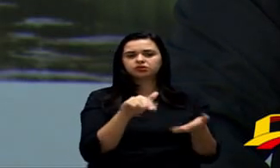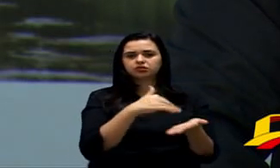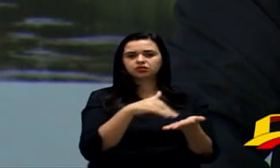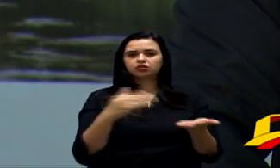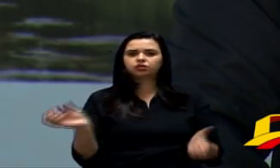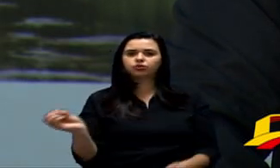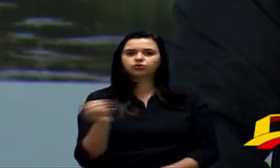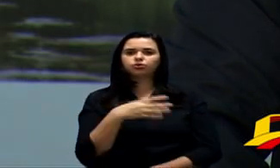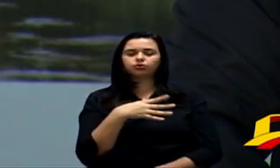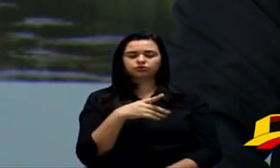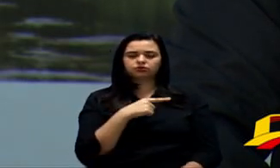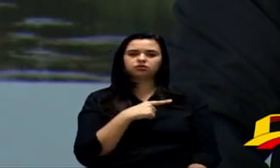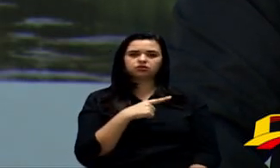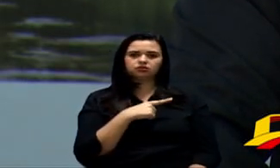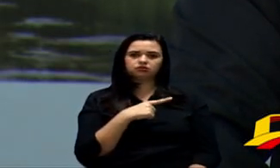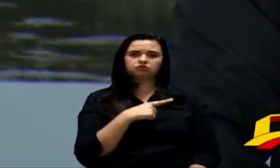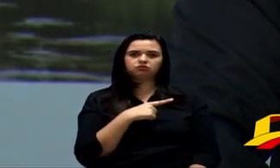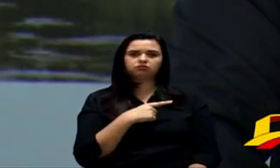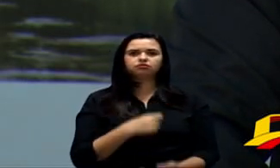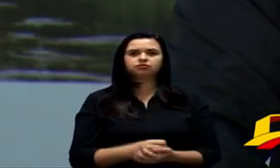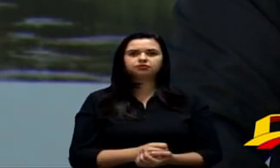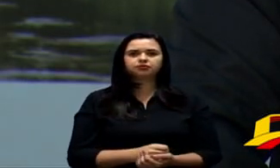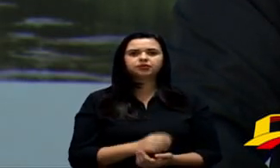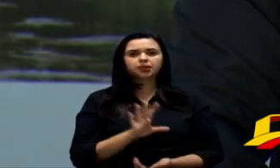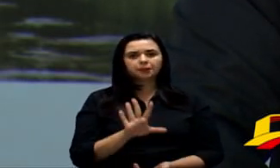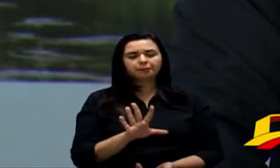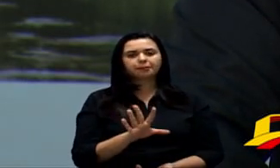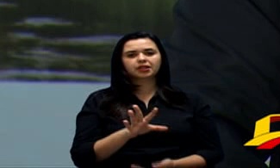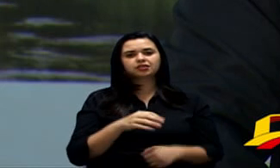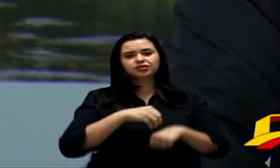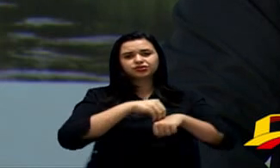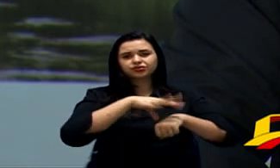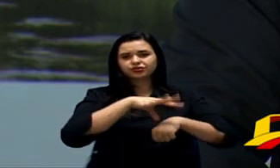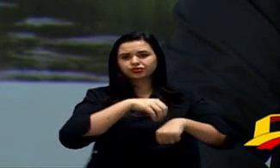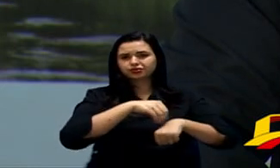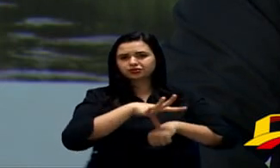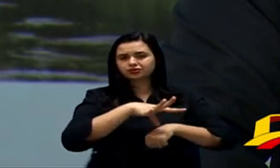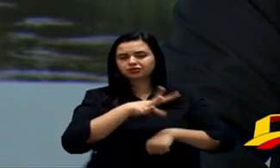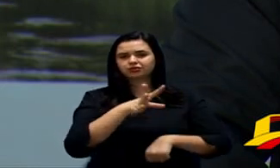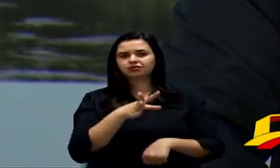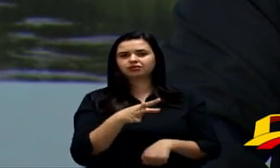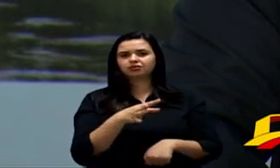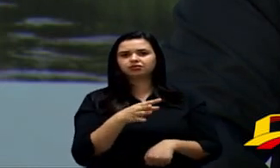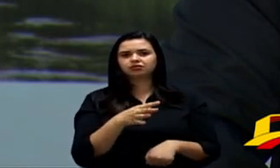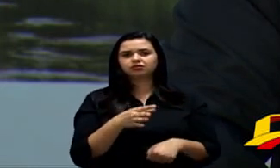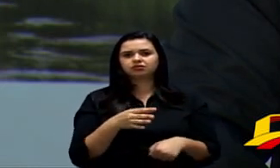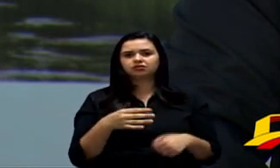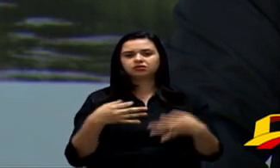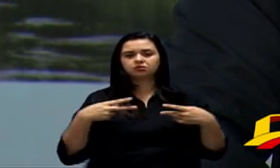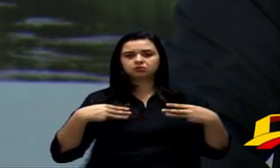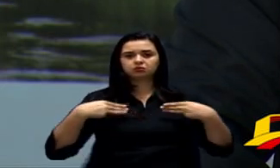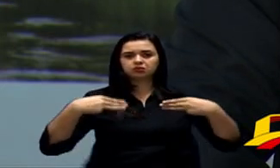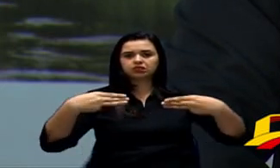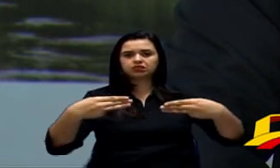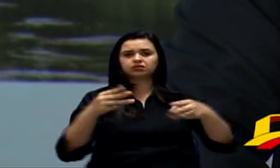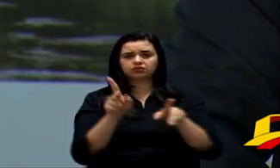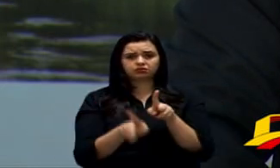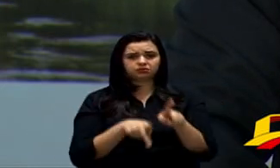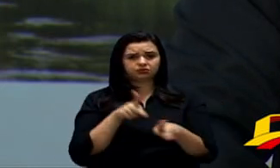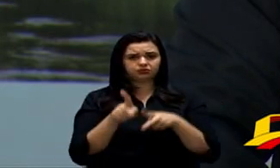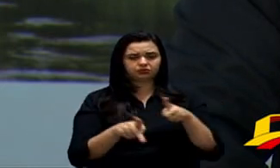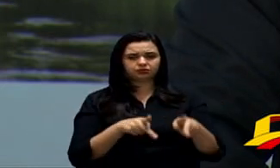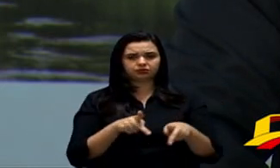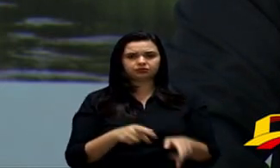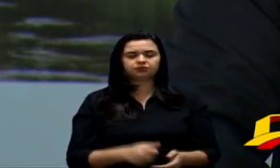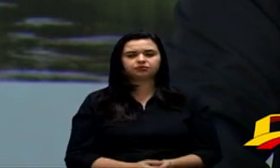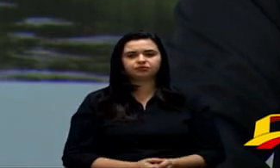importante é que nós temos uma recomendação do Ministério Público. Isso tem que ser conversado, ser debatido. Os técnicos, mais